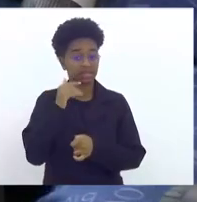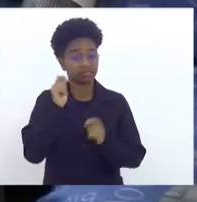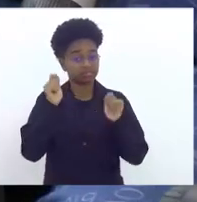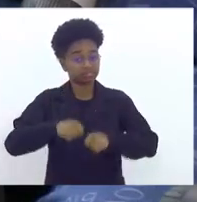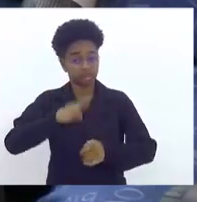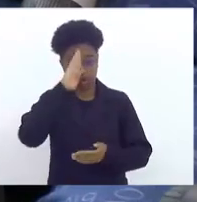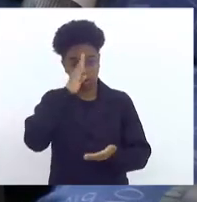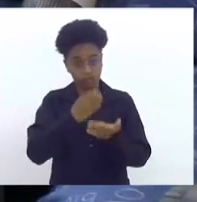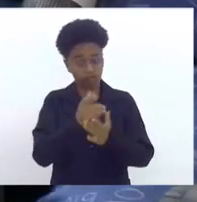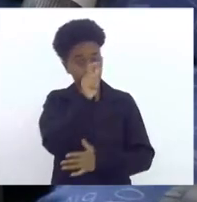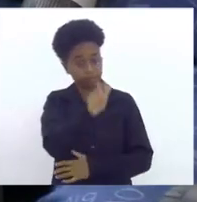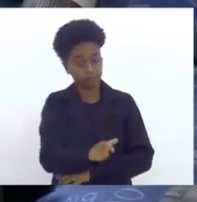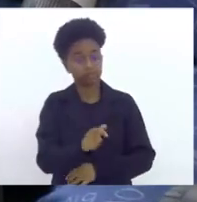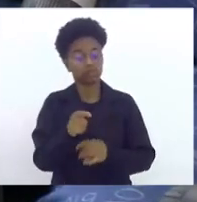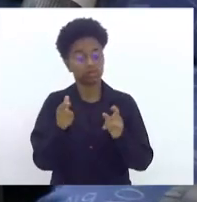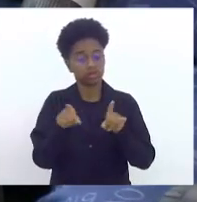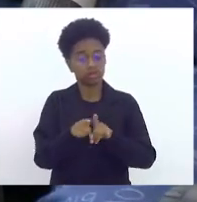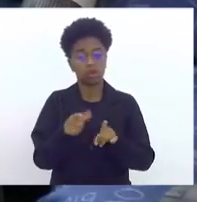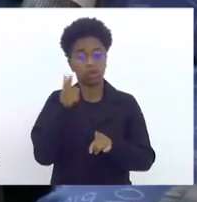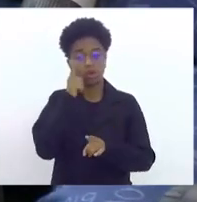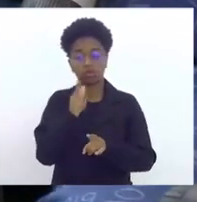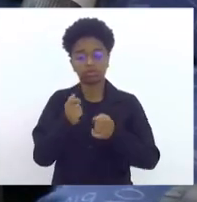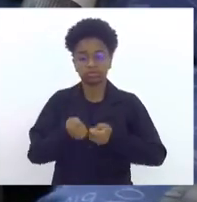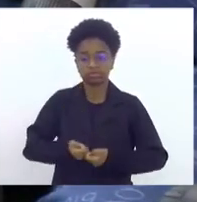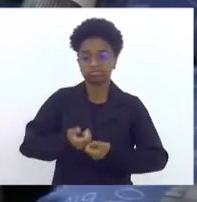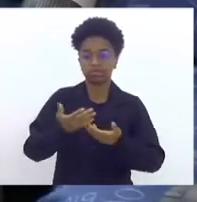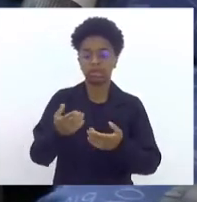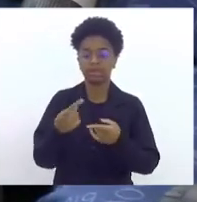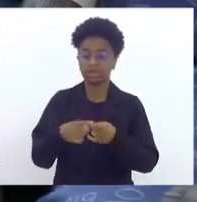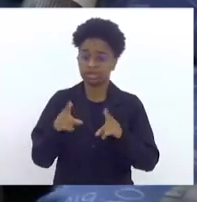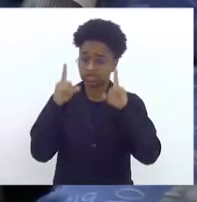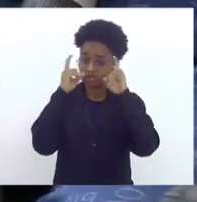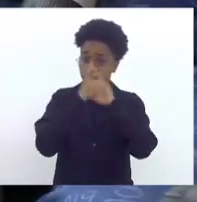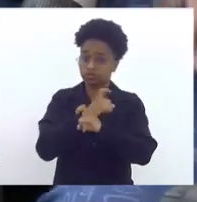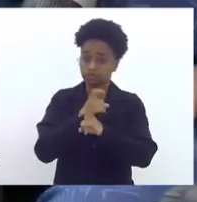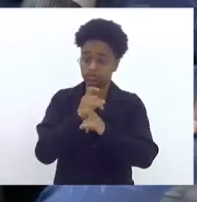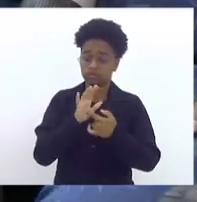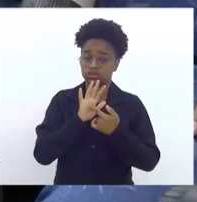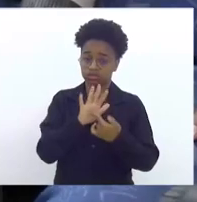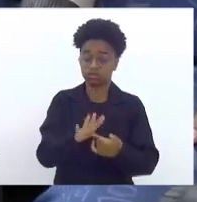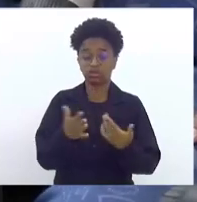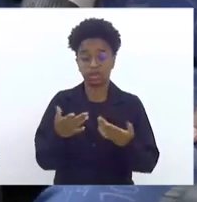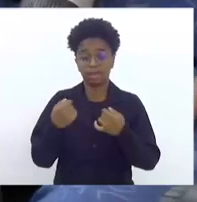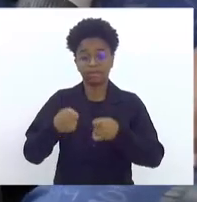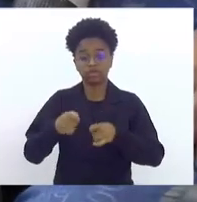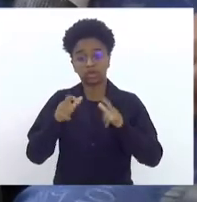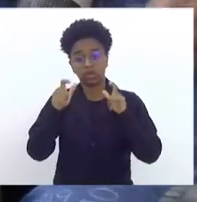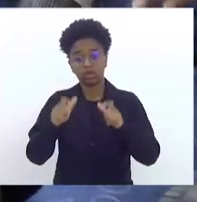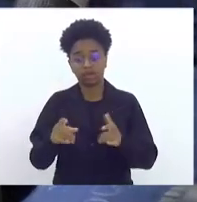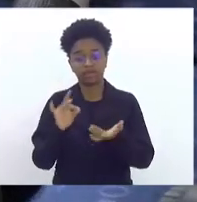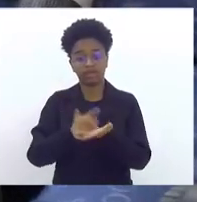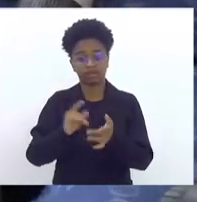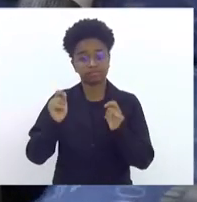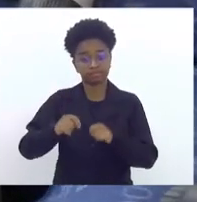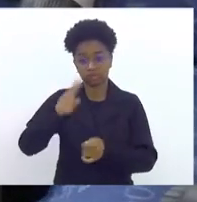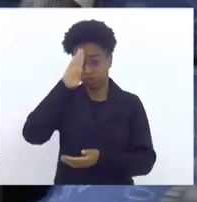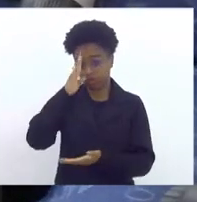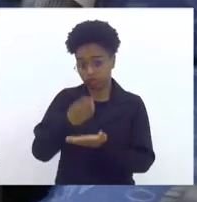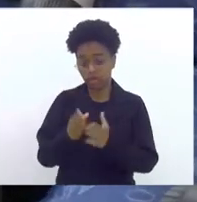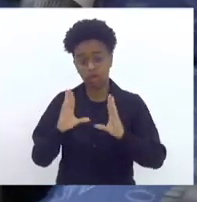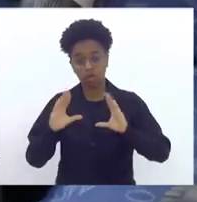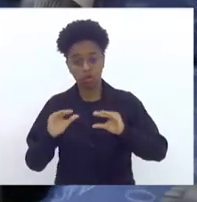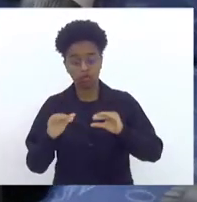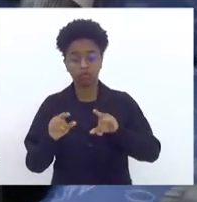que ele possa se abrir porque também é difícil né se colocar Então tem que ter um ambiente de muito como eu digo confiança conforto